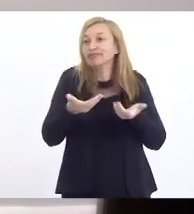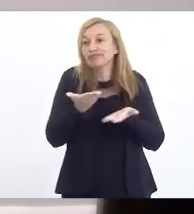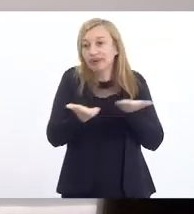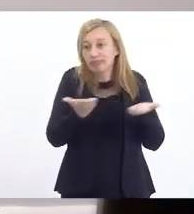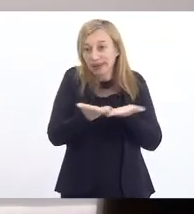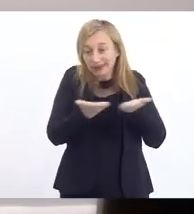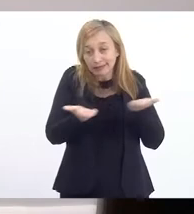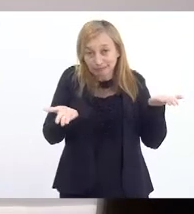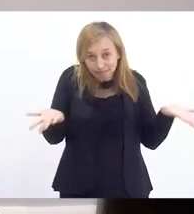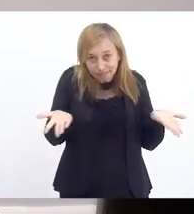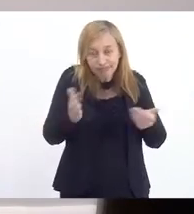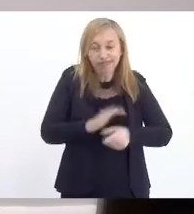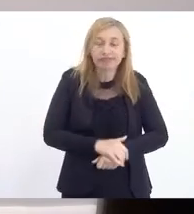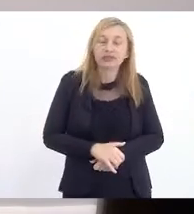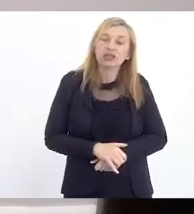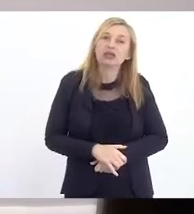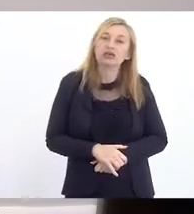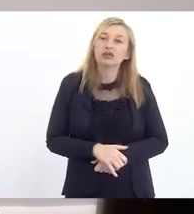receita.